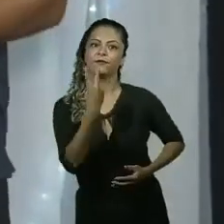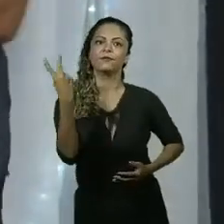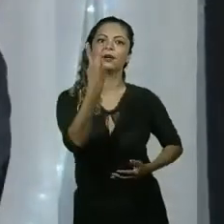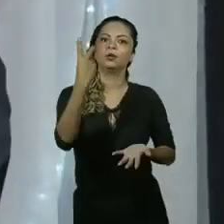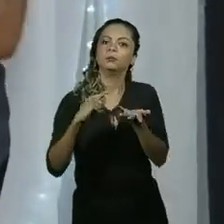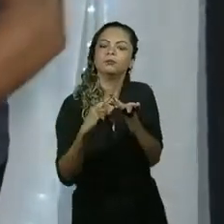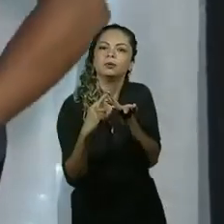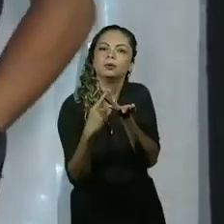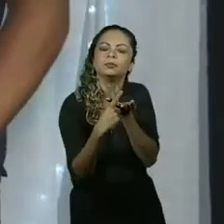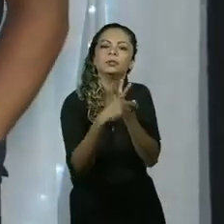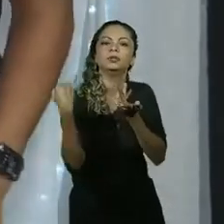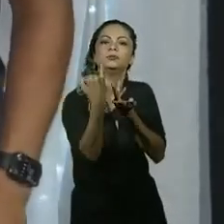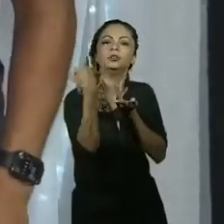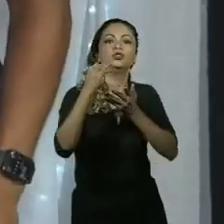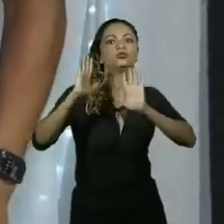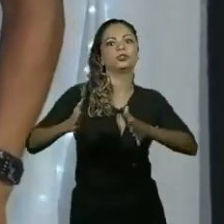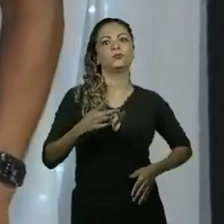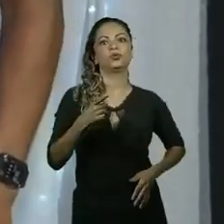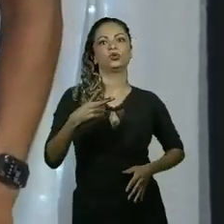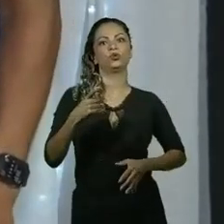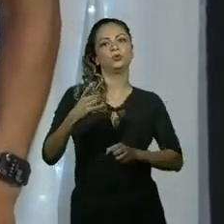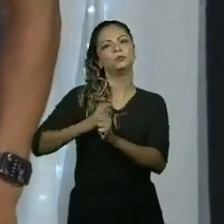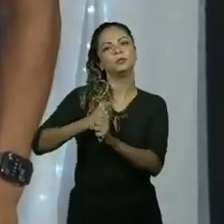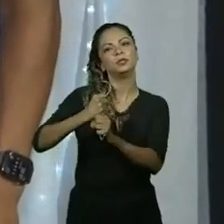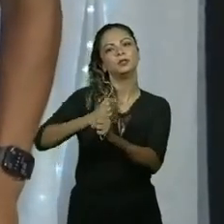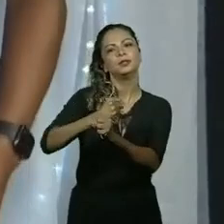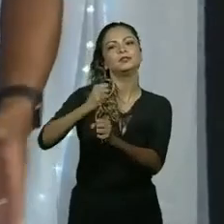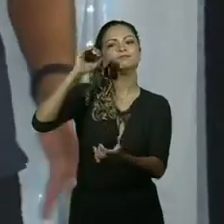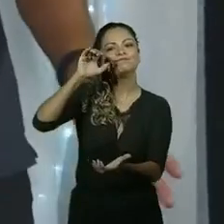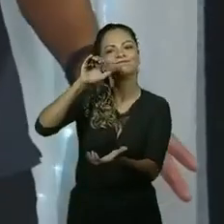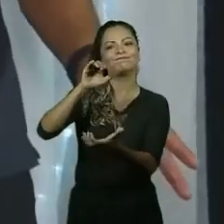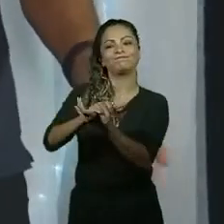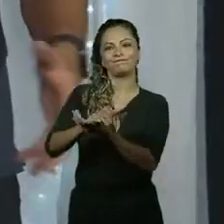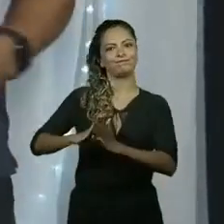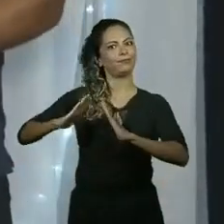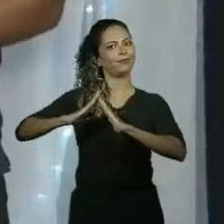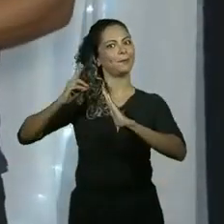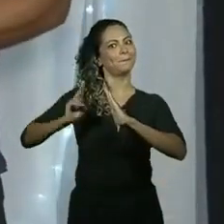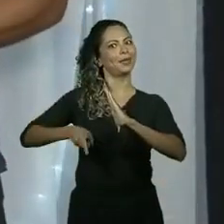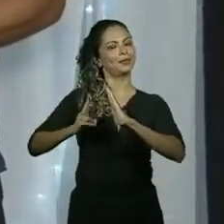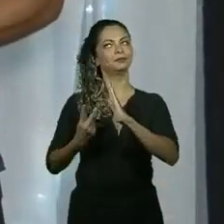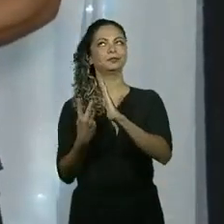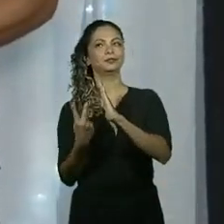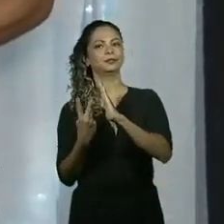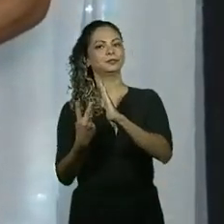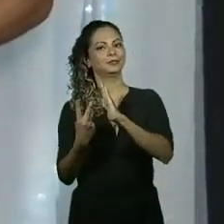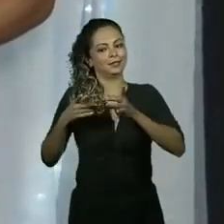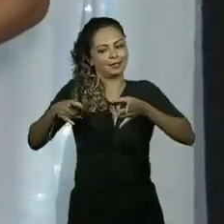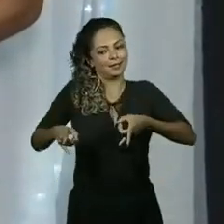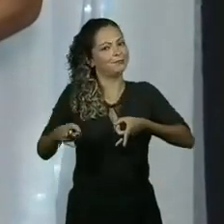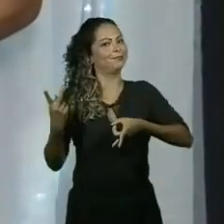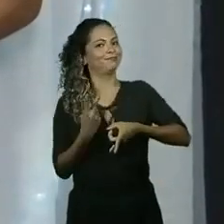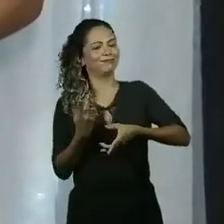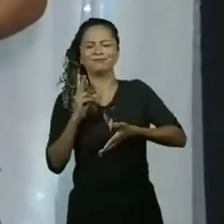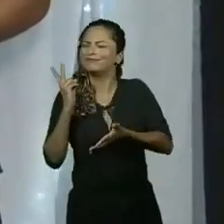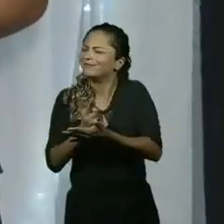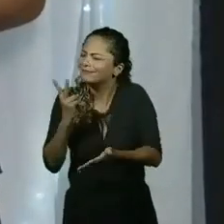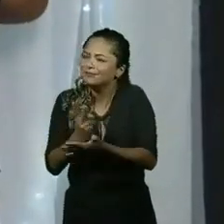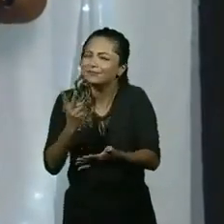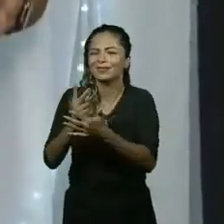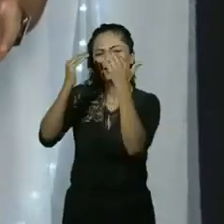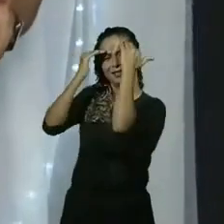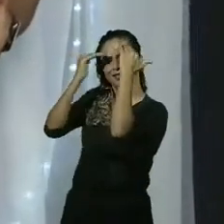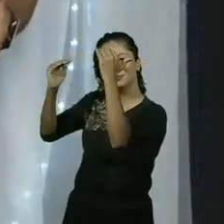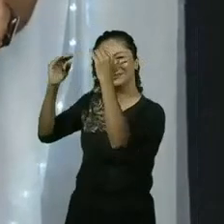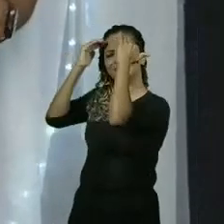valores. São 12 anos dividindo o mesmo teto, mesma cama, e muito feliz, se respeitando muito,